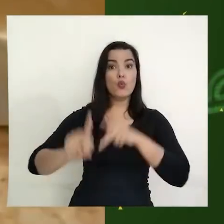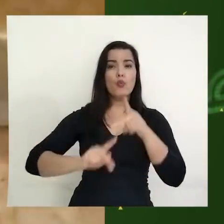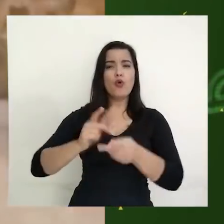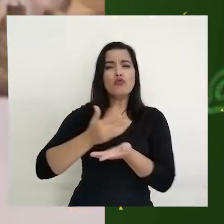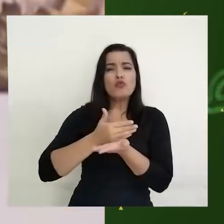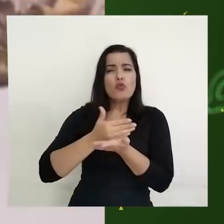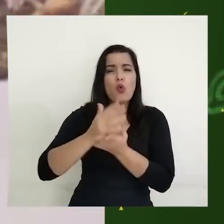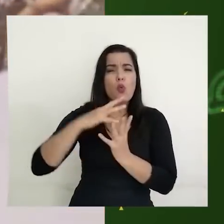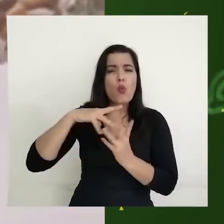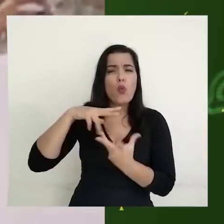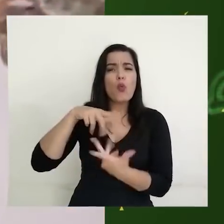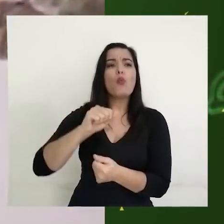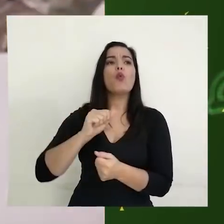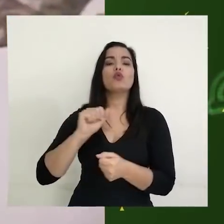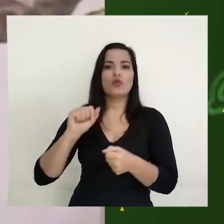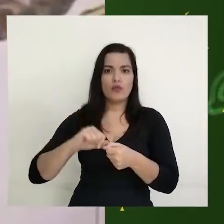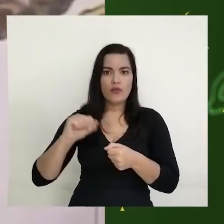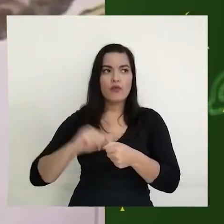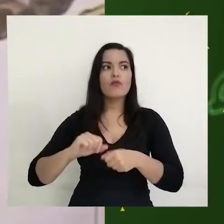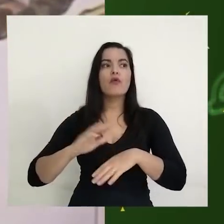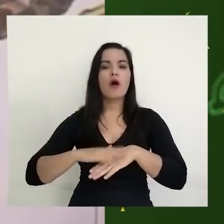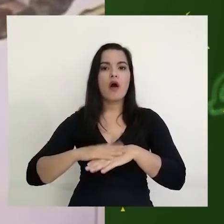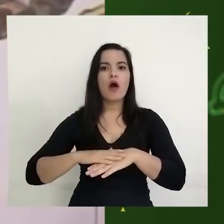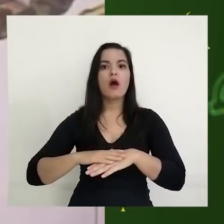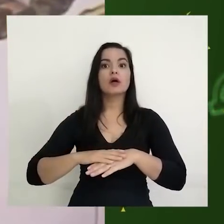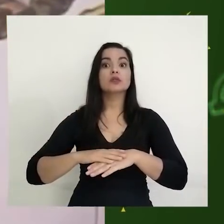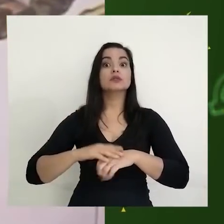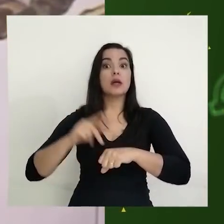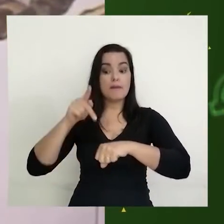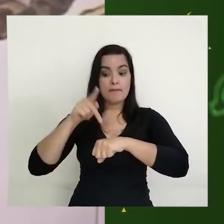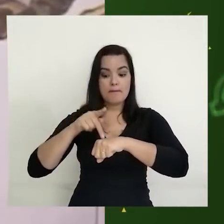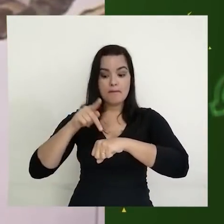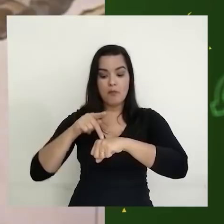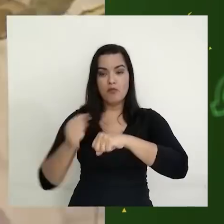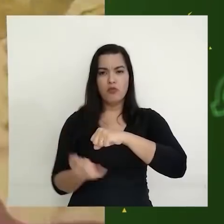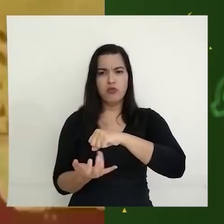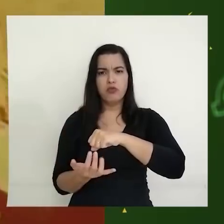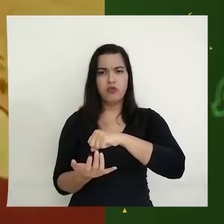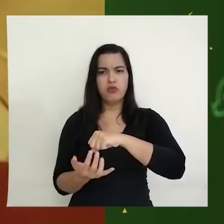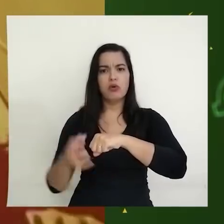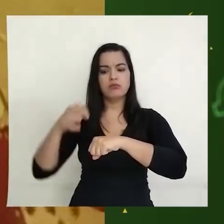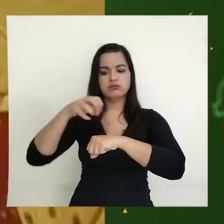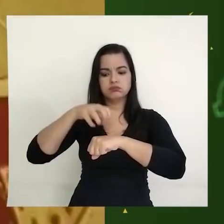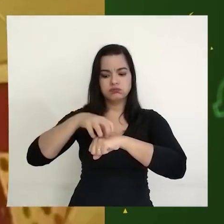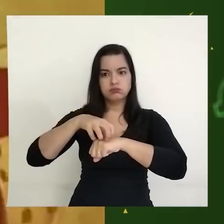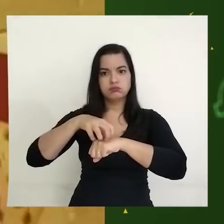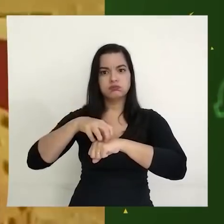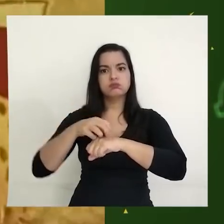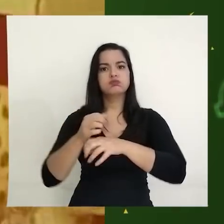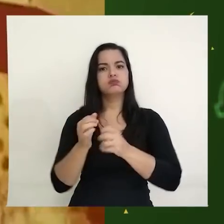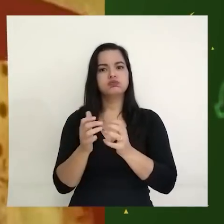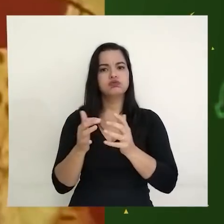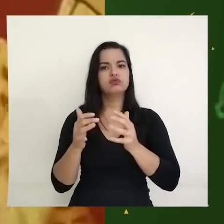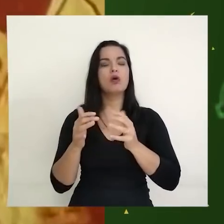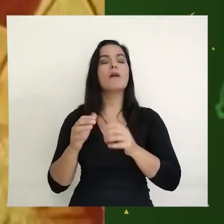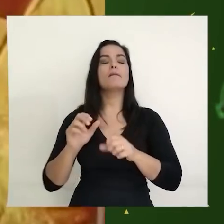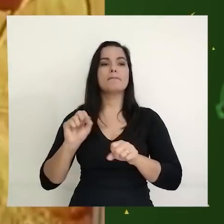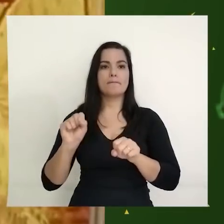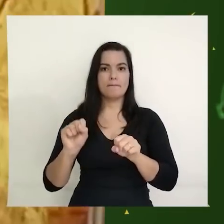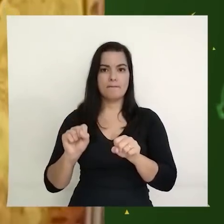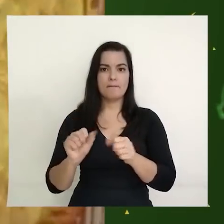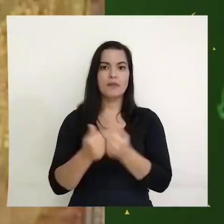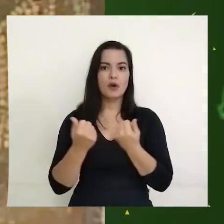Pedra Polida já faziam pão, cozinhando sobre uma pedra quente. Muito tempo depois, os